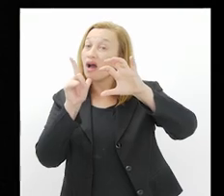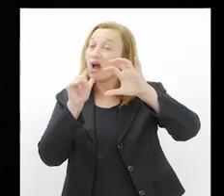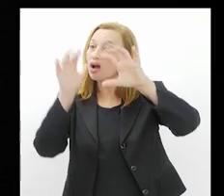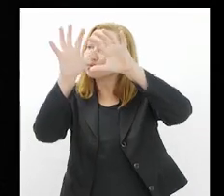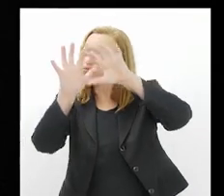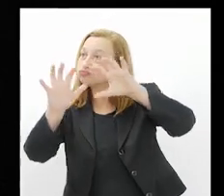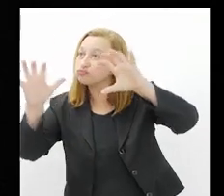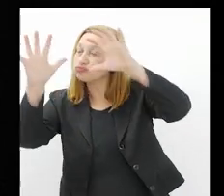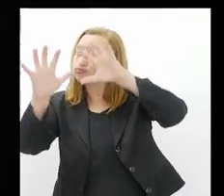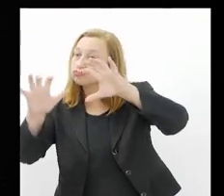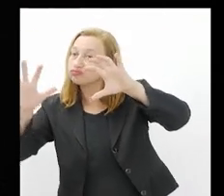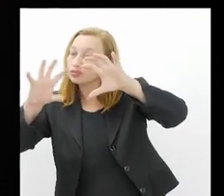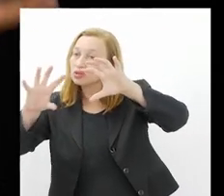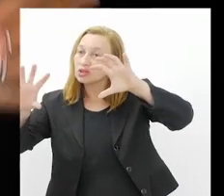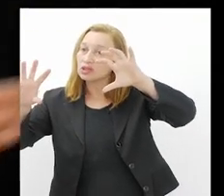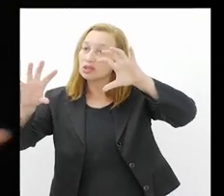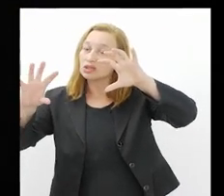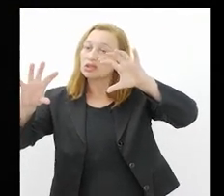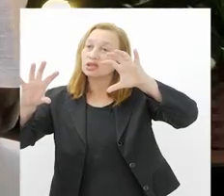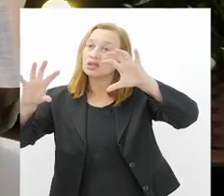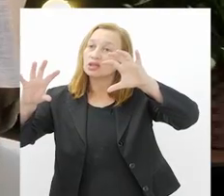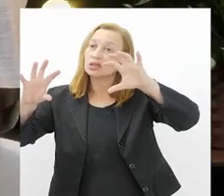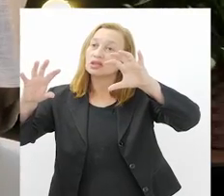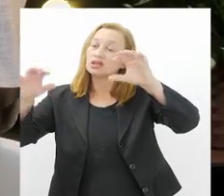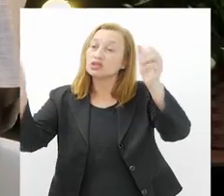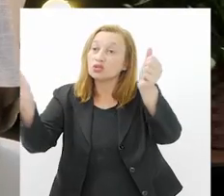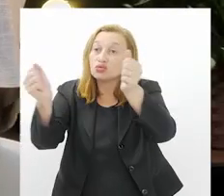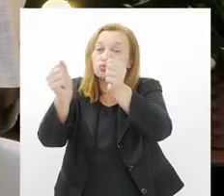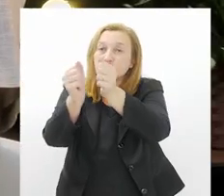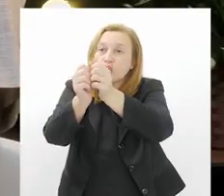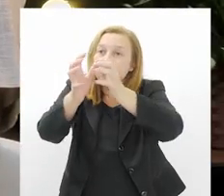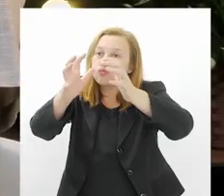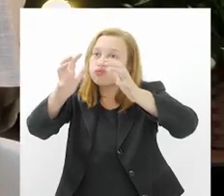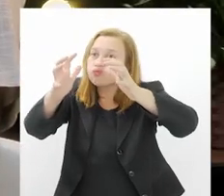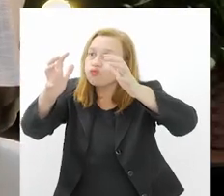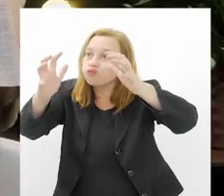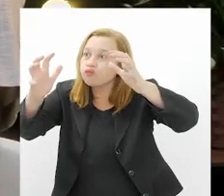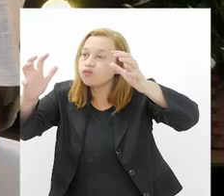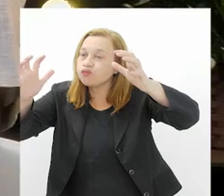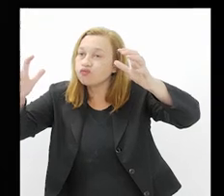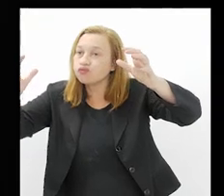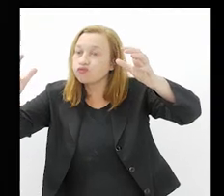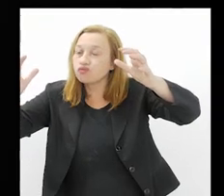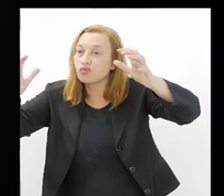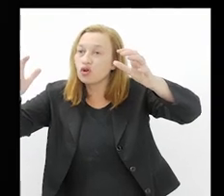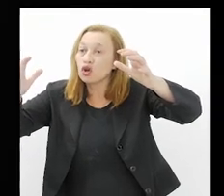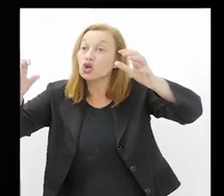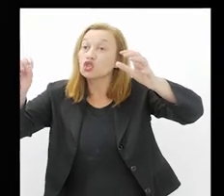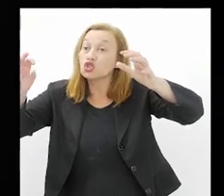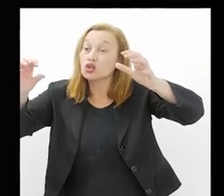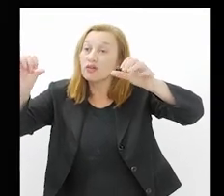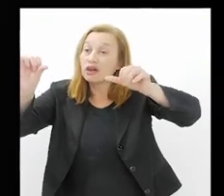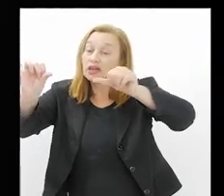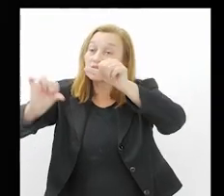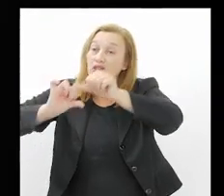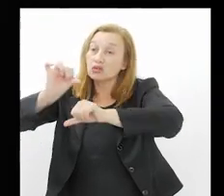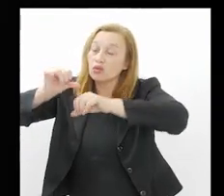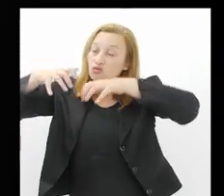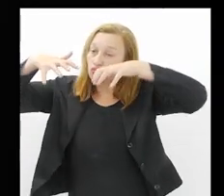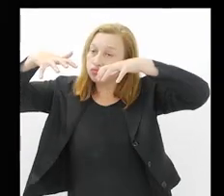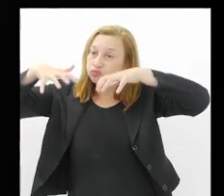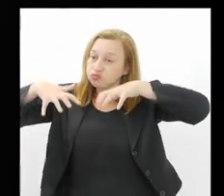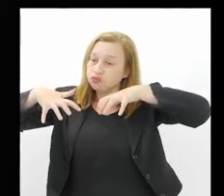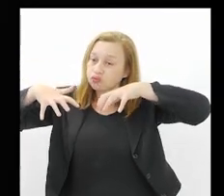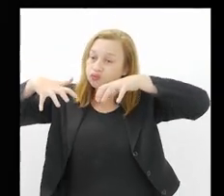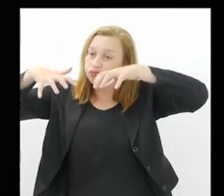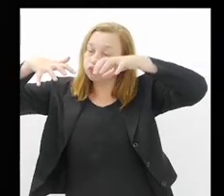de água e o restante da água que fique na atmosfera vá se juntando a essa gotícula para que ela cresça, porque ela